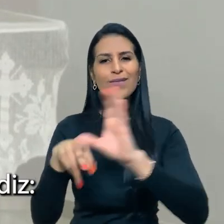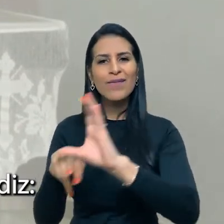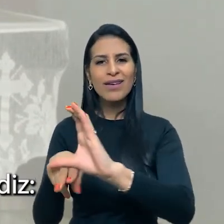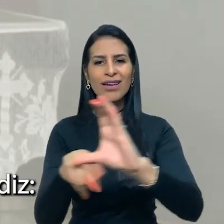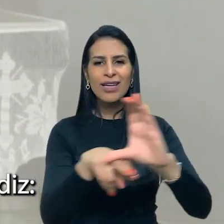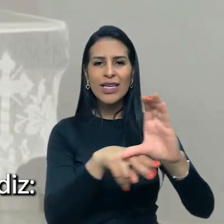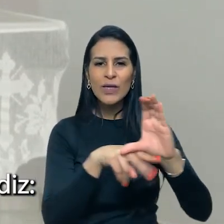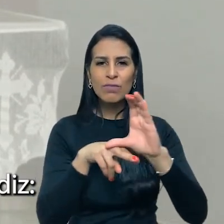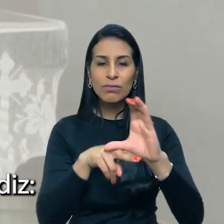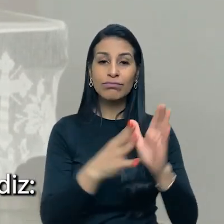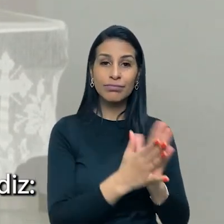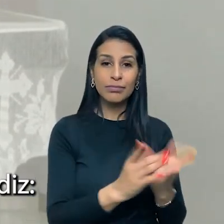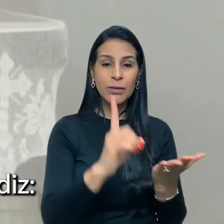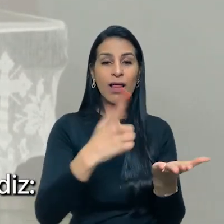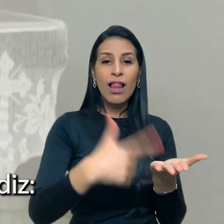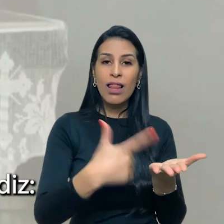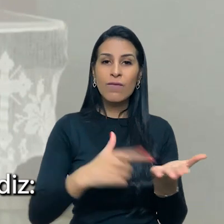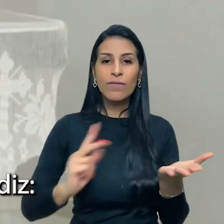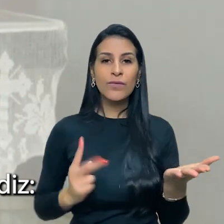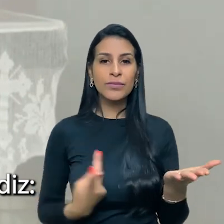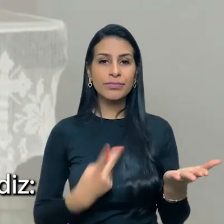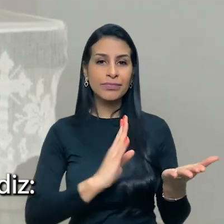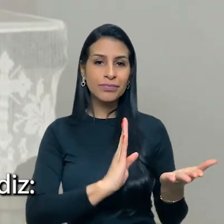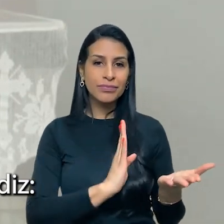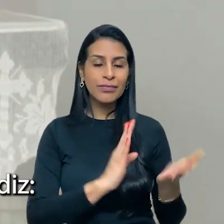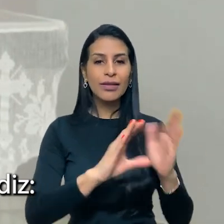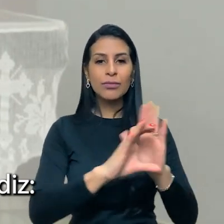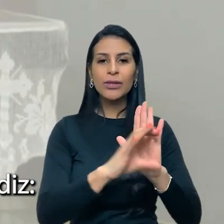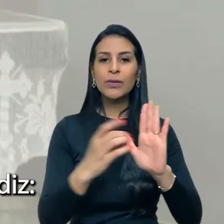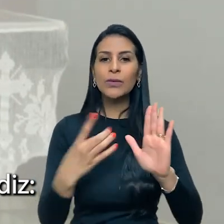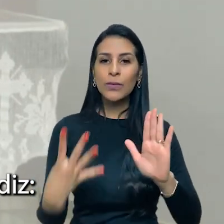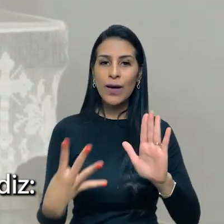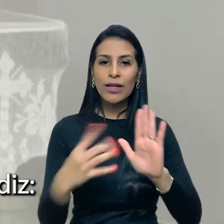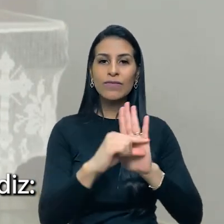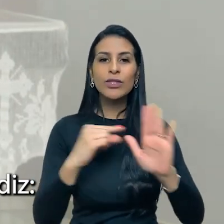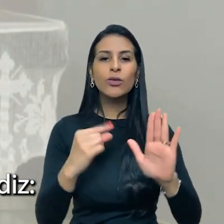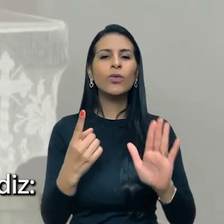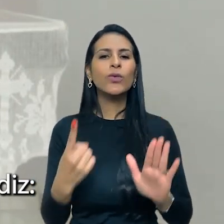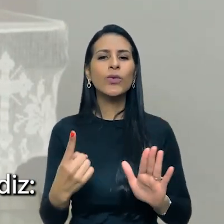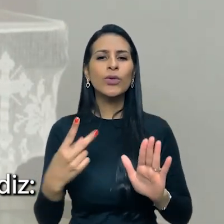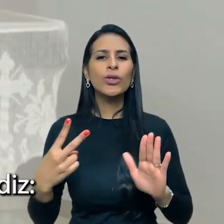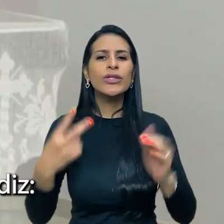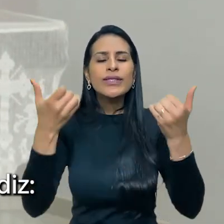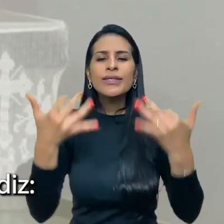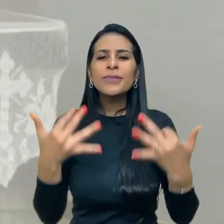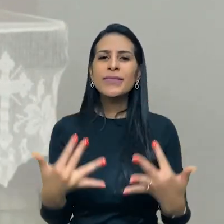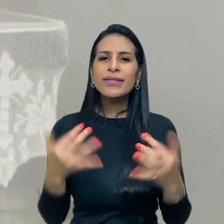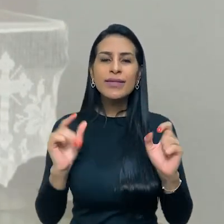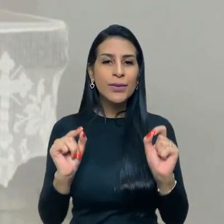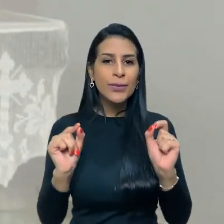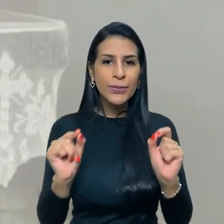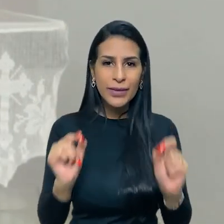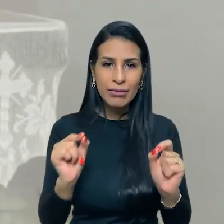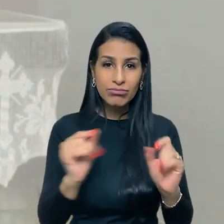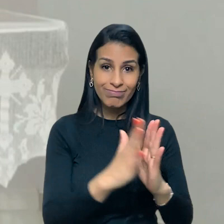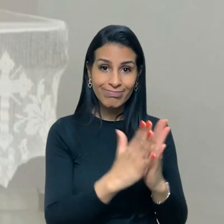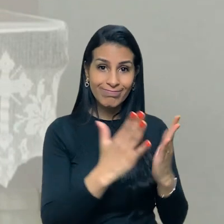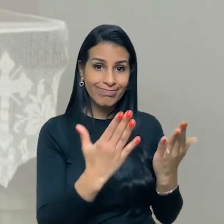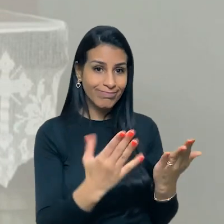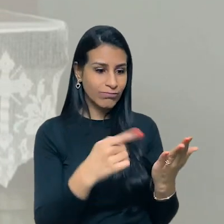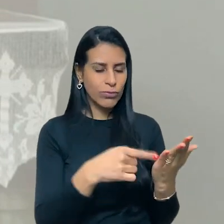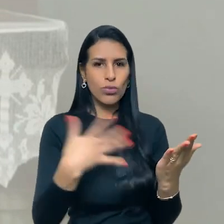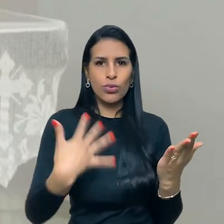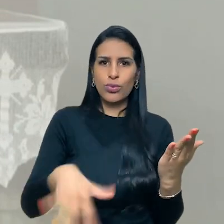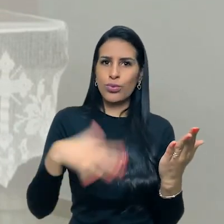Amado irmão, amada irmã, palavra bíblica de Hebreus, no capítulo 4, versículo 12, diz: a palavra de Deus